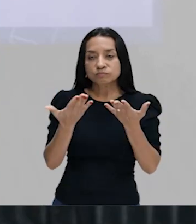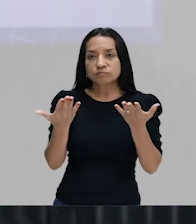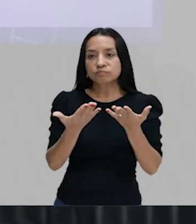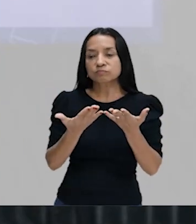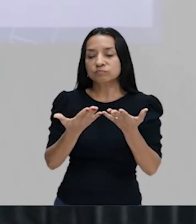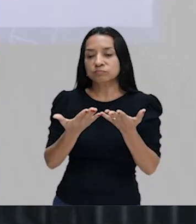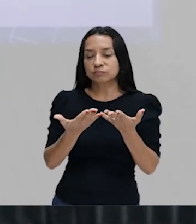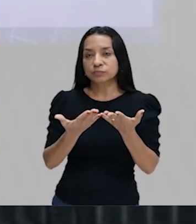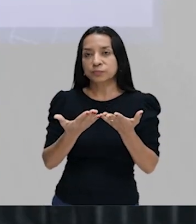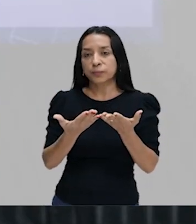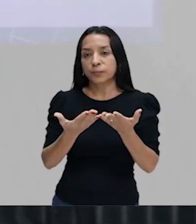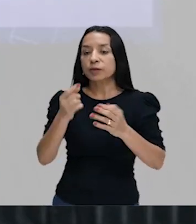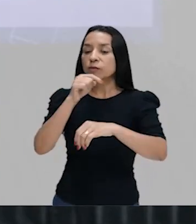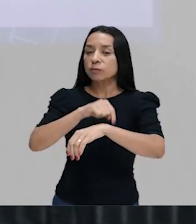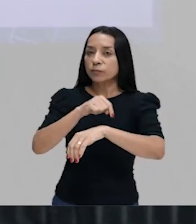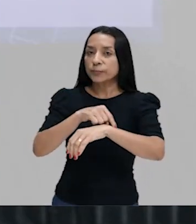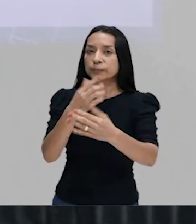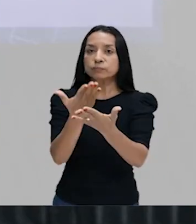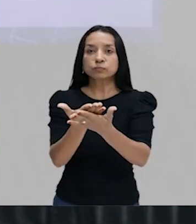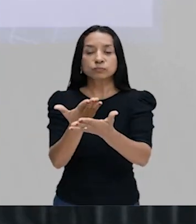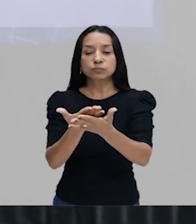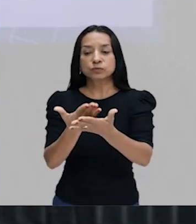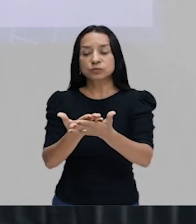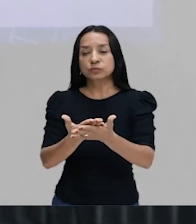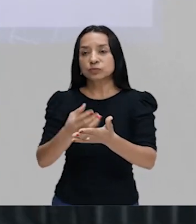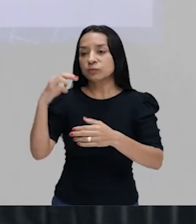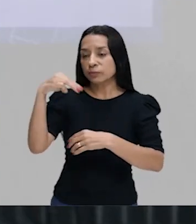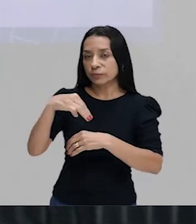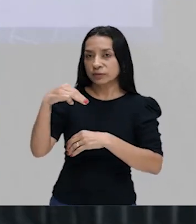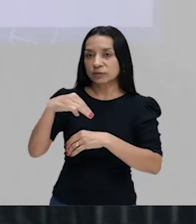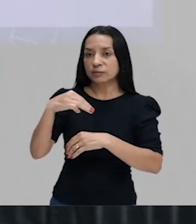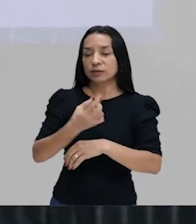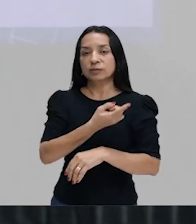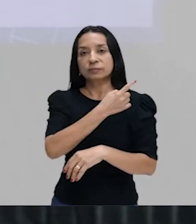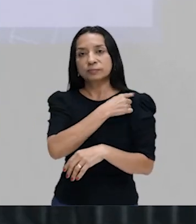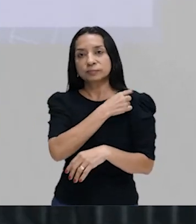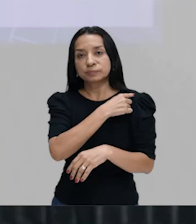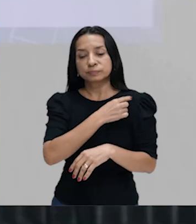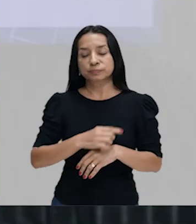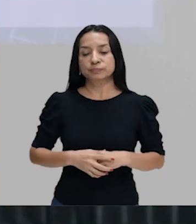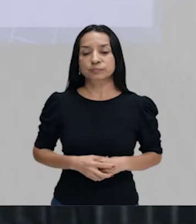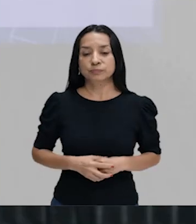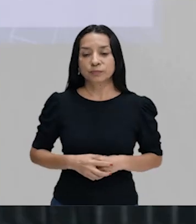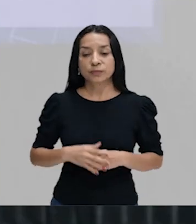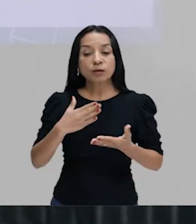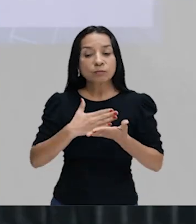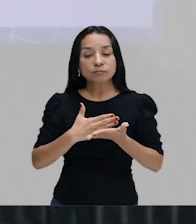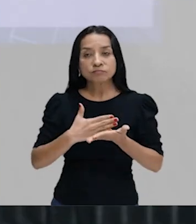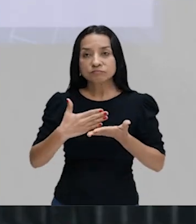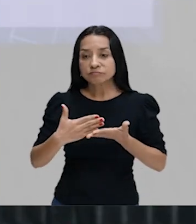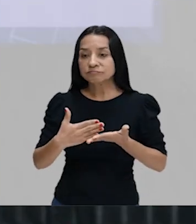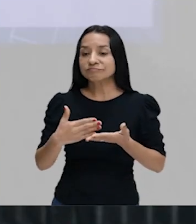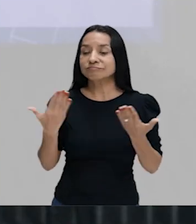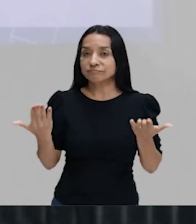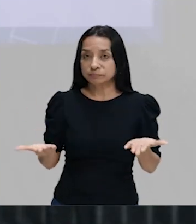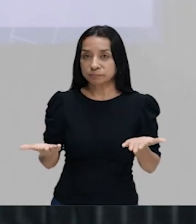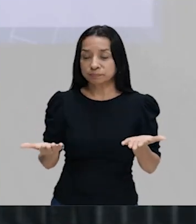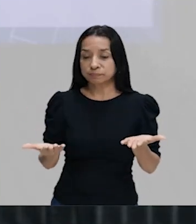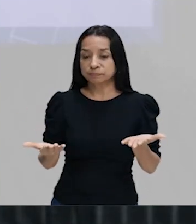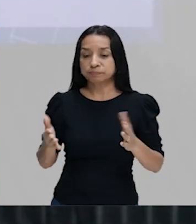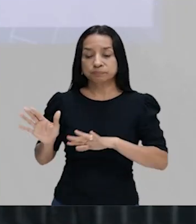né, para este nosso momento de estudo, nós estamos com matemática para a primeira série do ensino médio. Vamos começar então? Vamos lá, olha